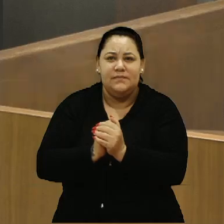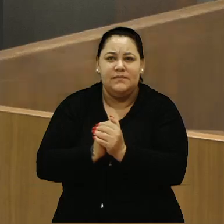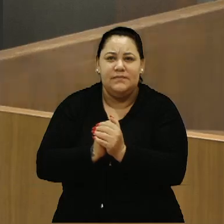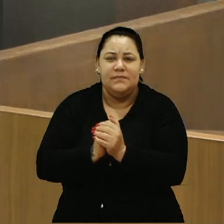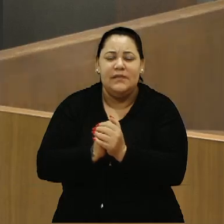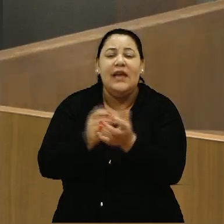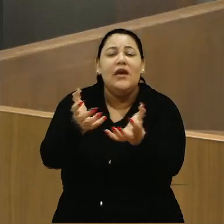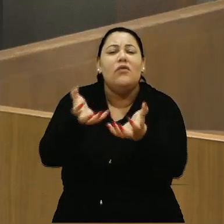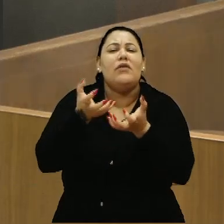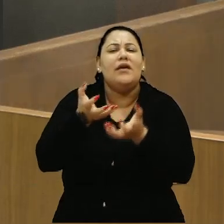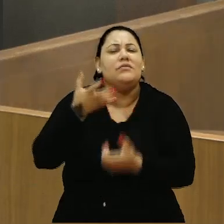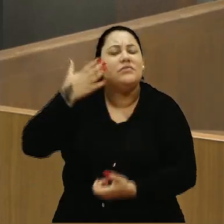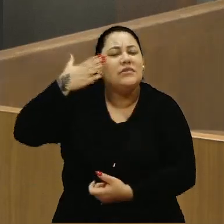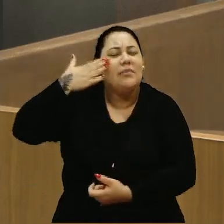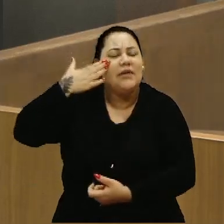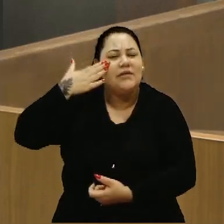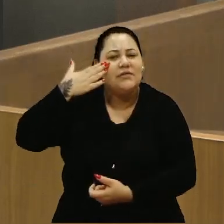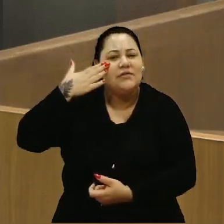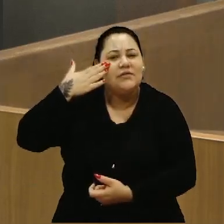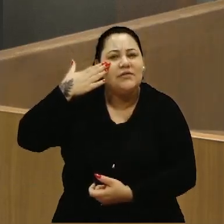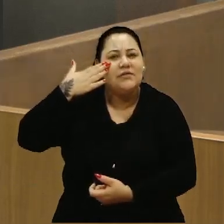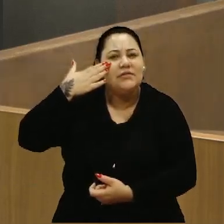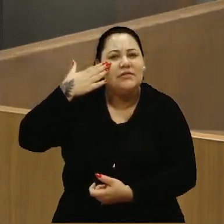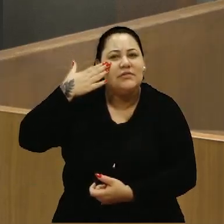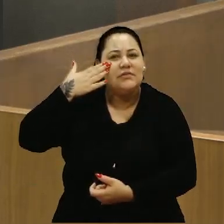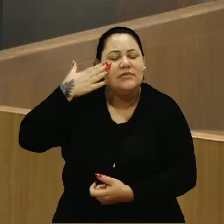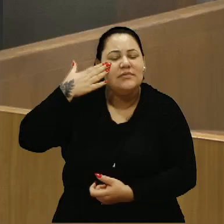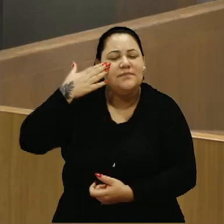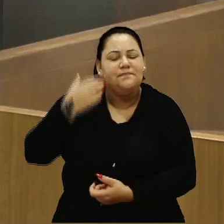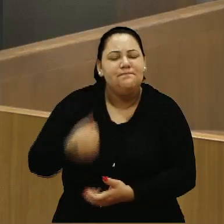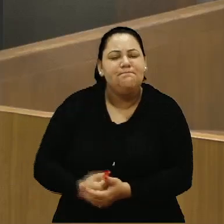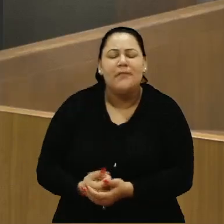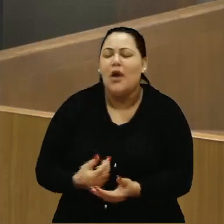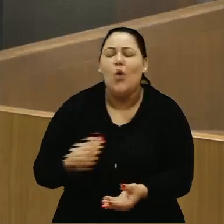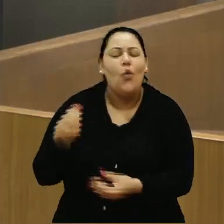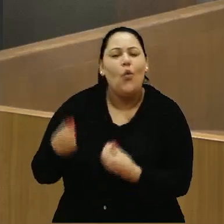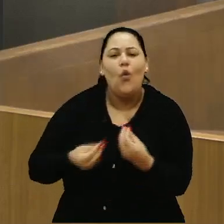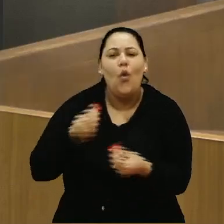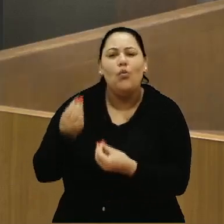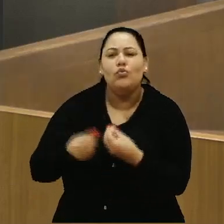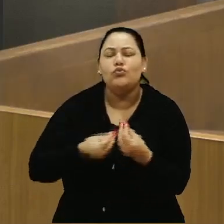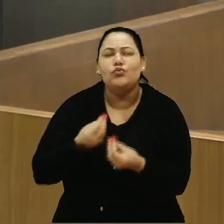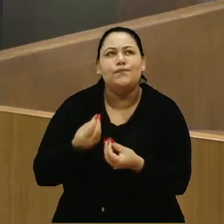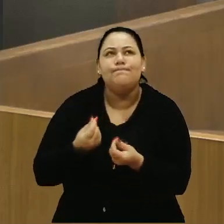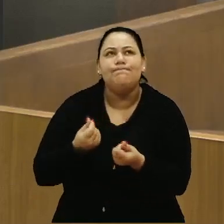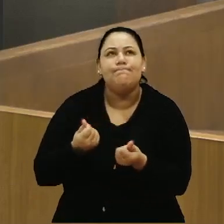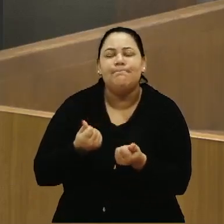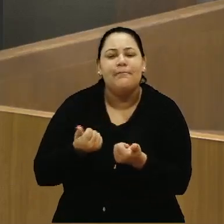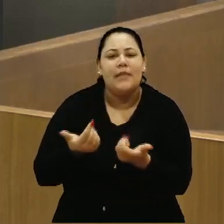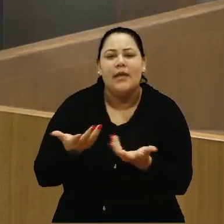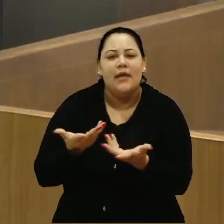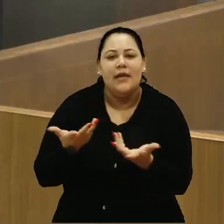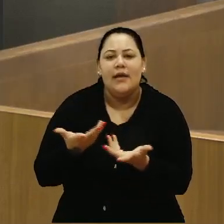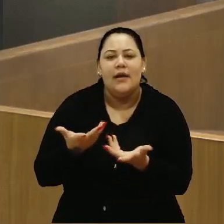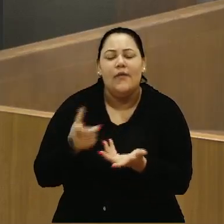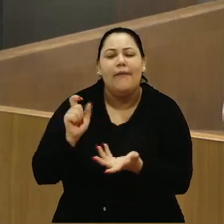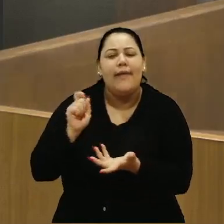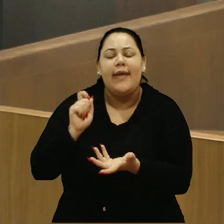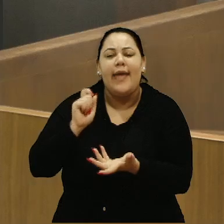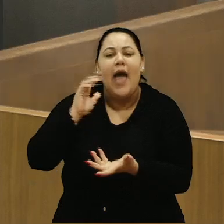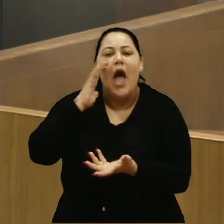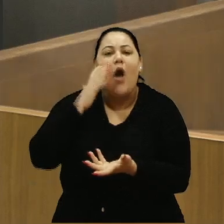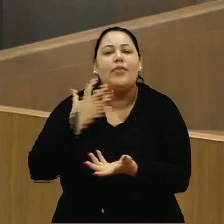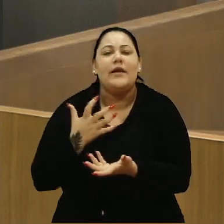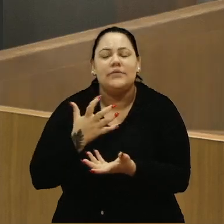Eu queria saber como está ou como está acontecendo